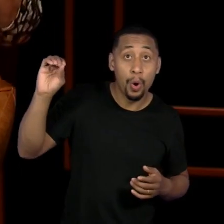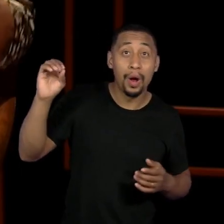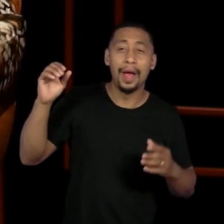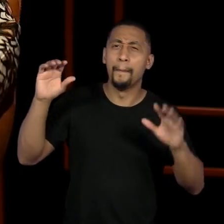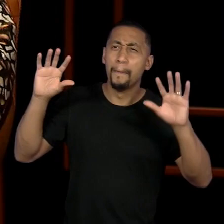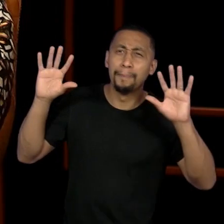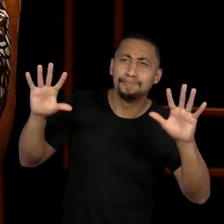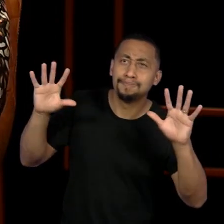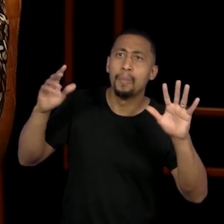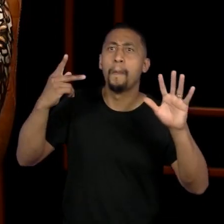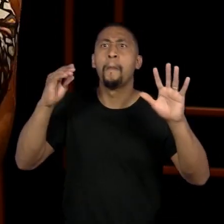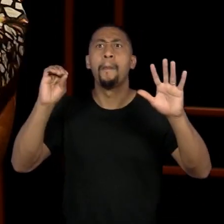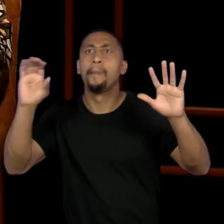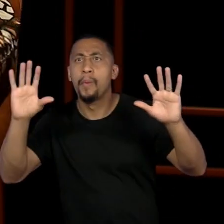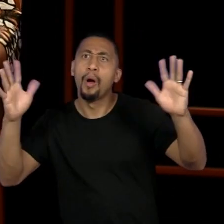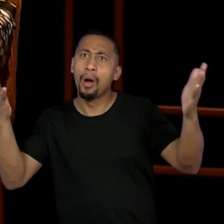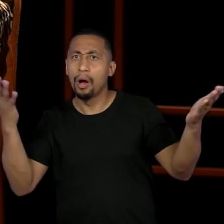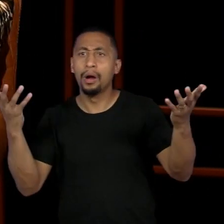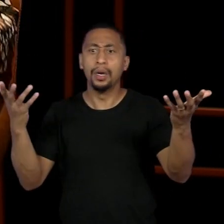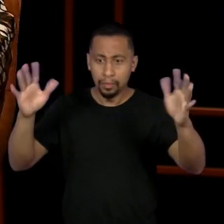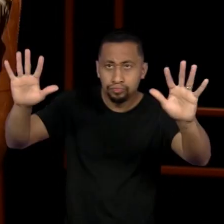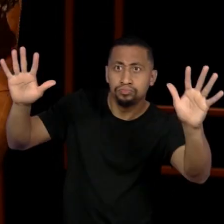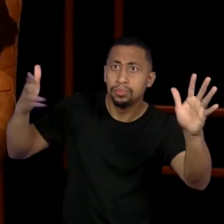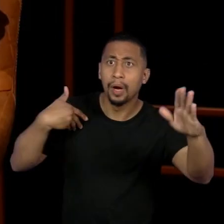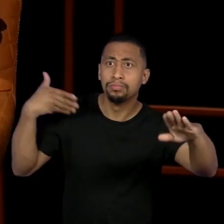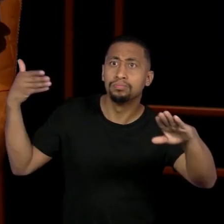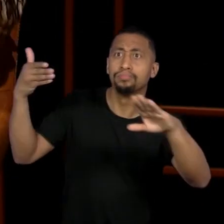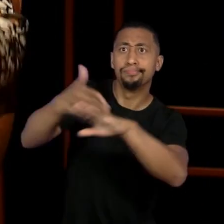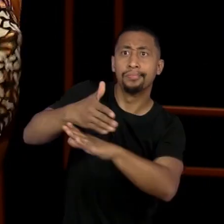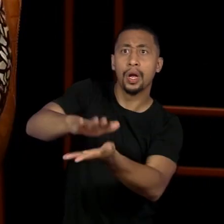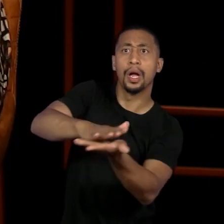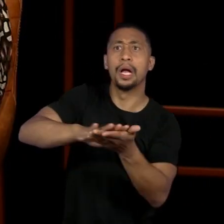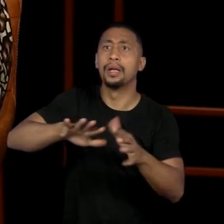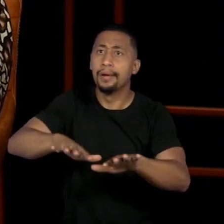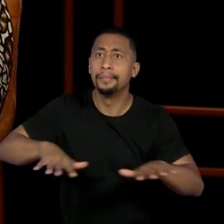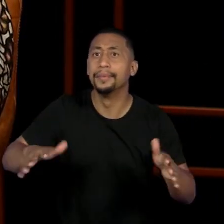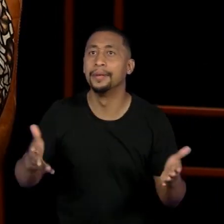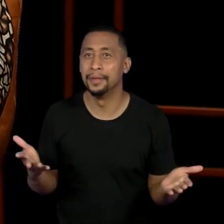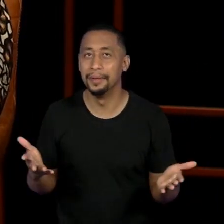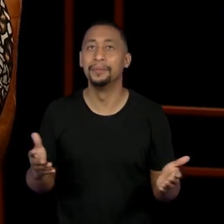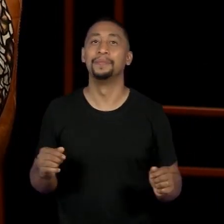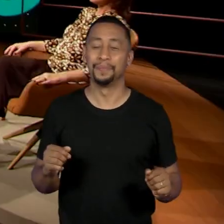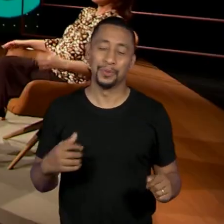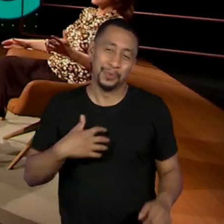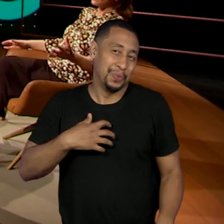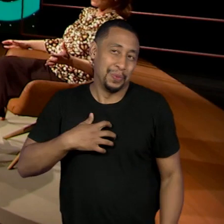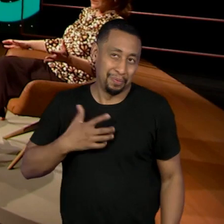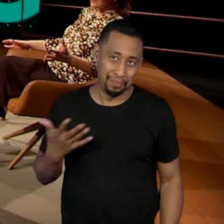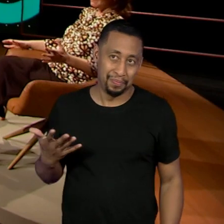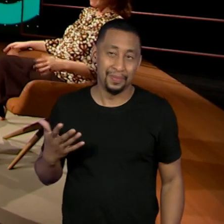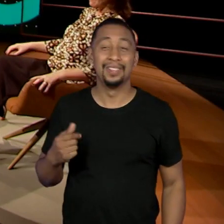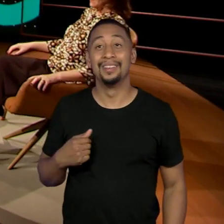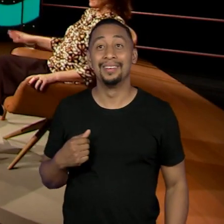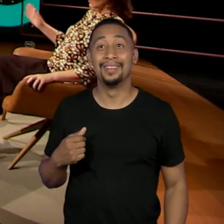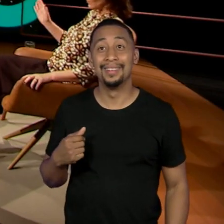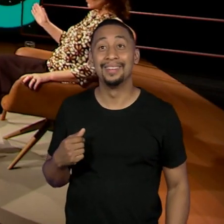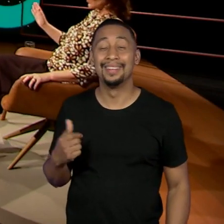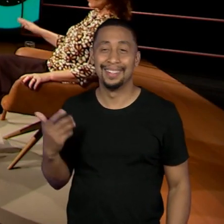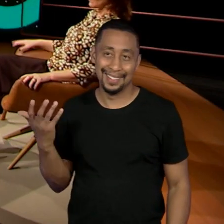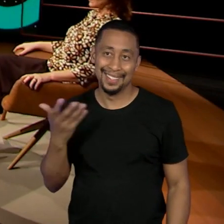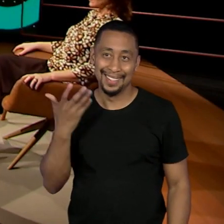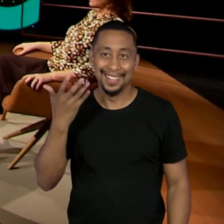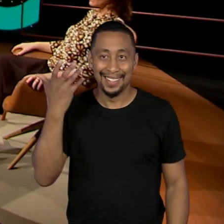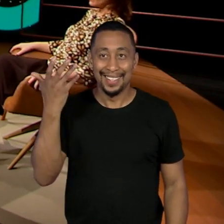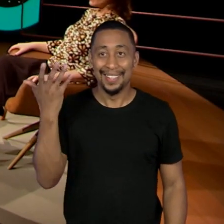pô! Deixa eu entrar no samba aí, pô! Eu fazia uma, com